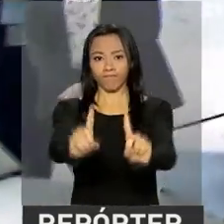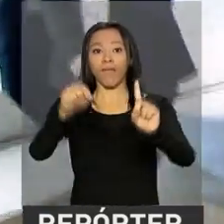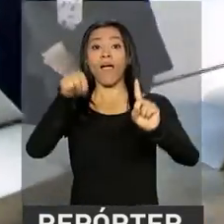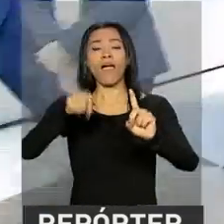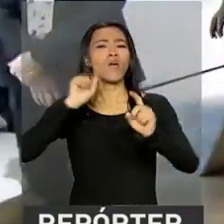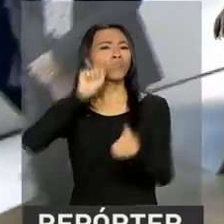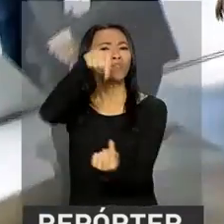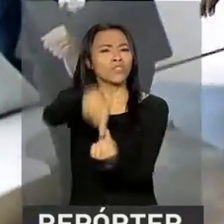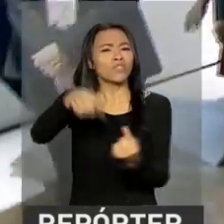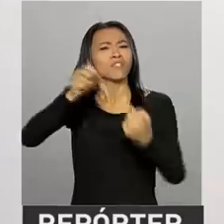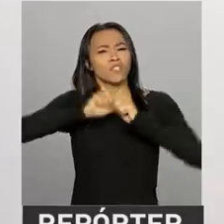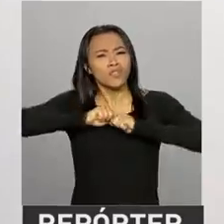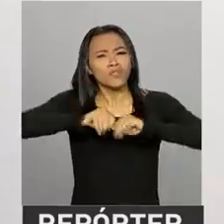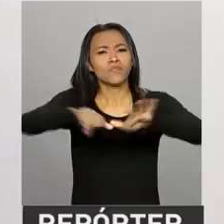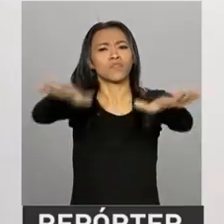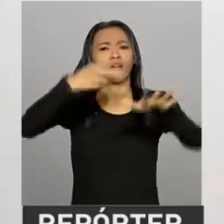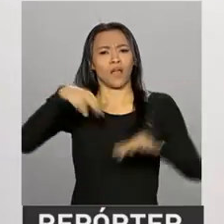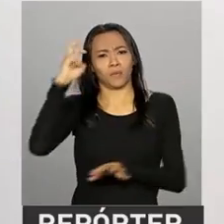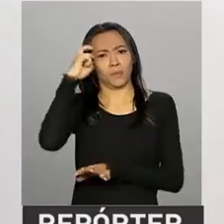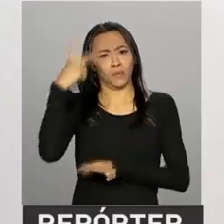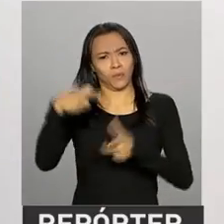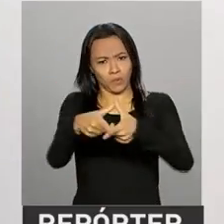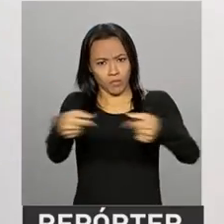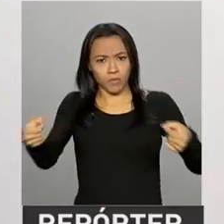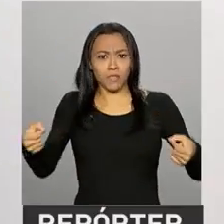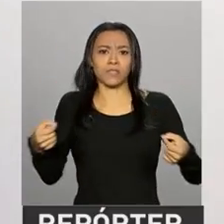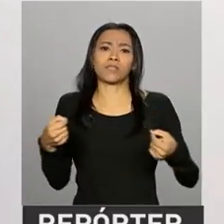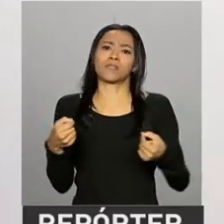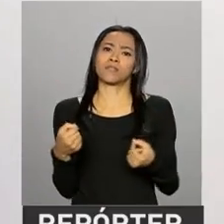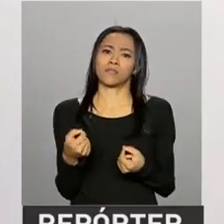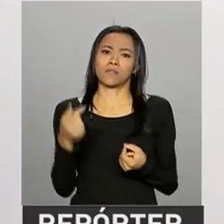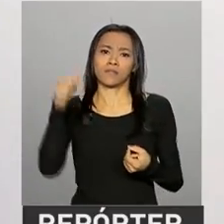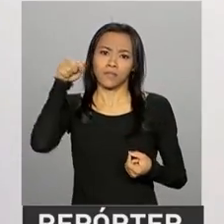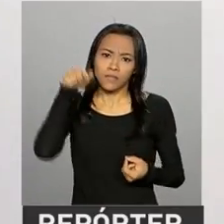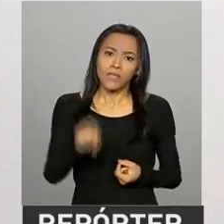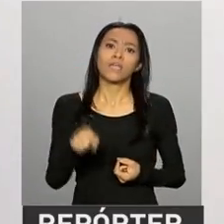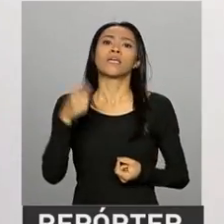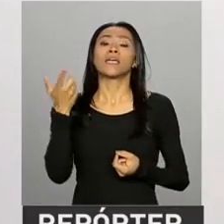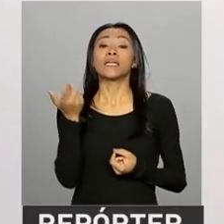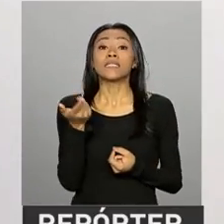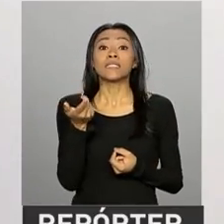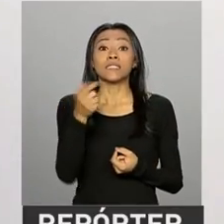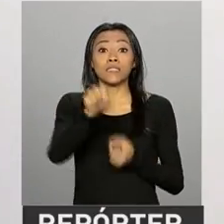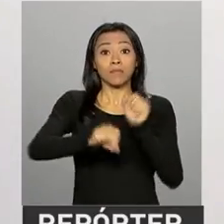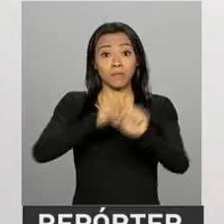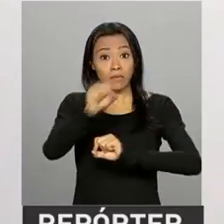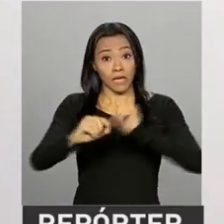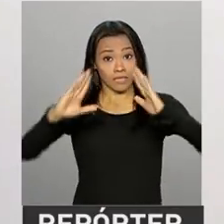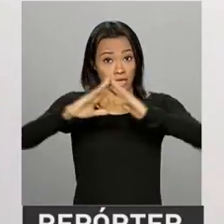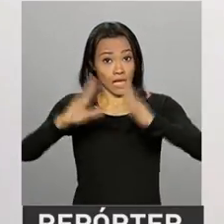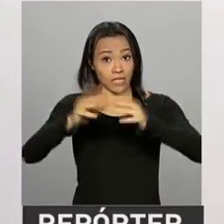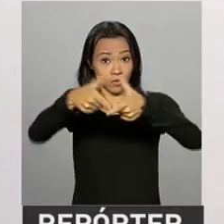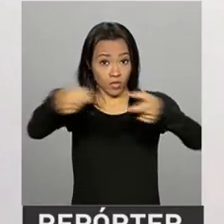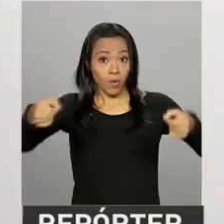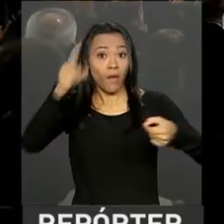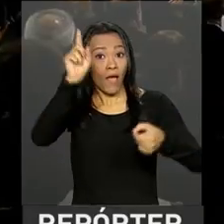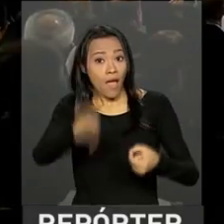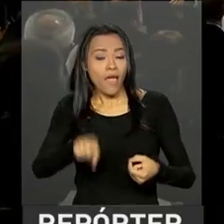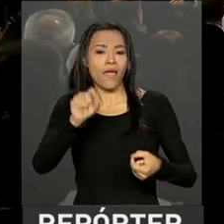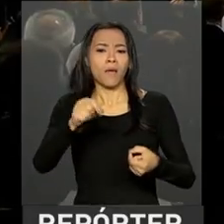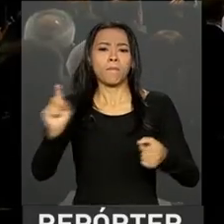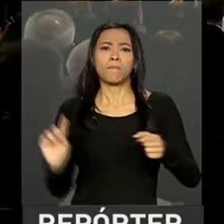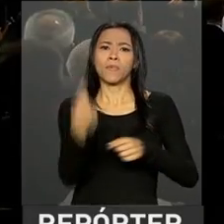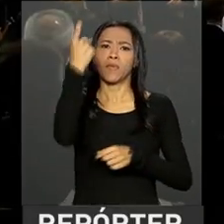divulgar a cultura japonesa segundo o vice-primeiro-ministro do país o projeto de apanhar os iniciado de forma pioneira em são paulo